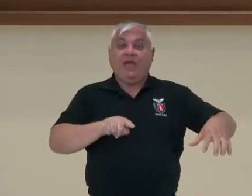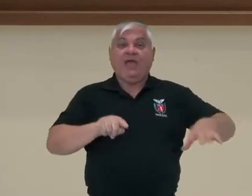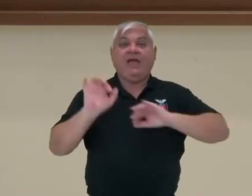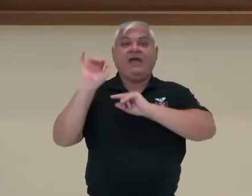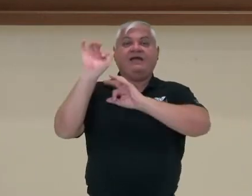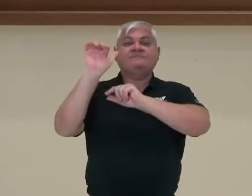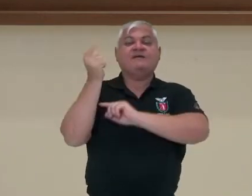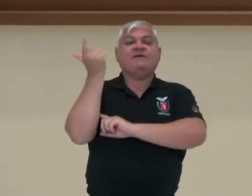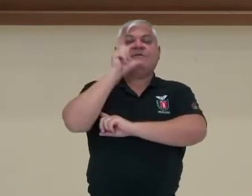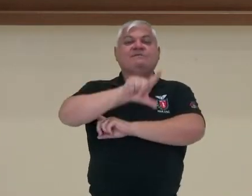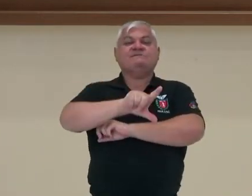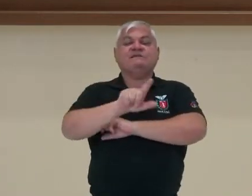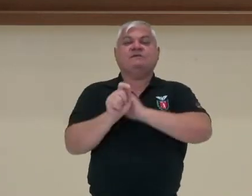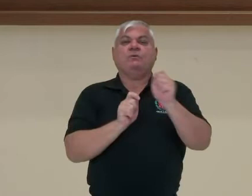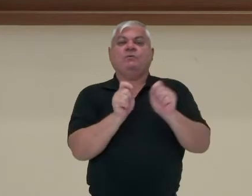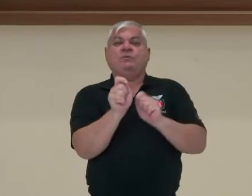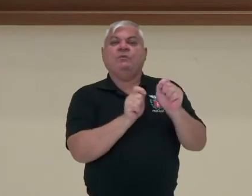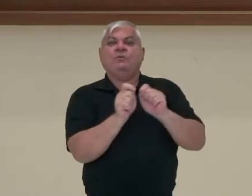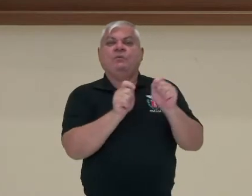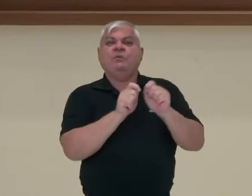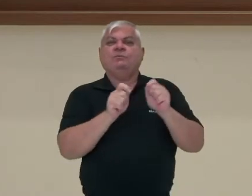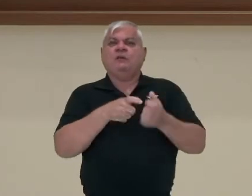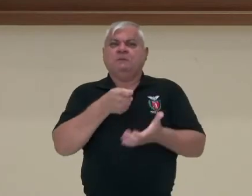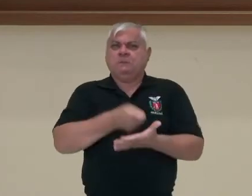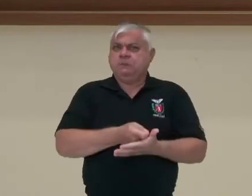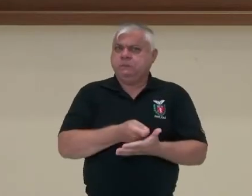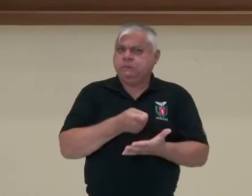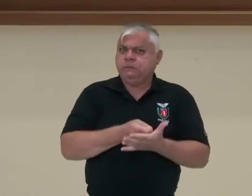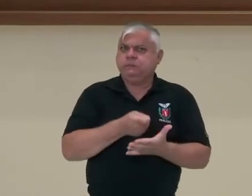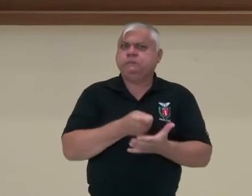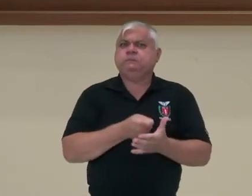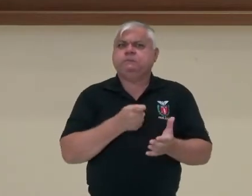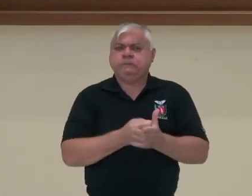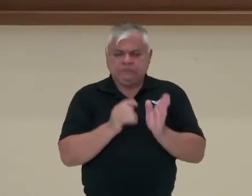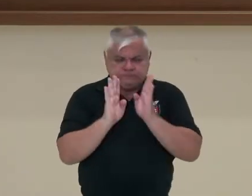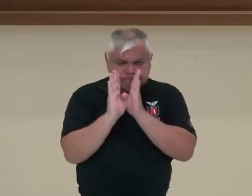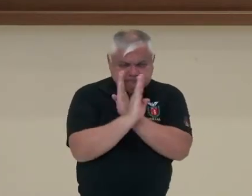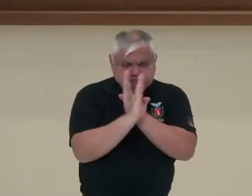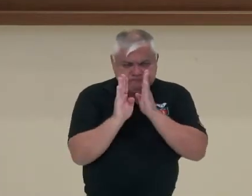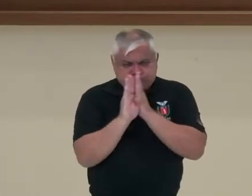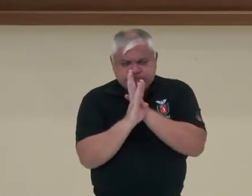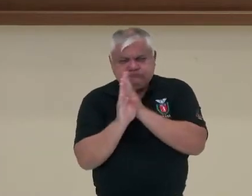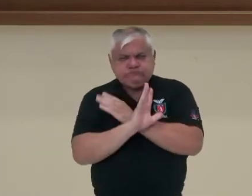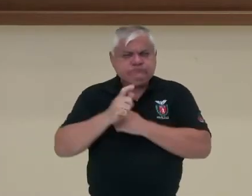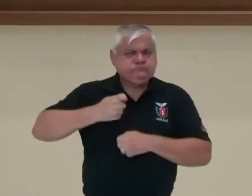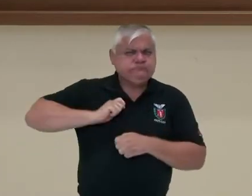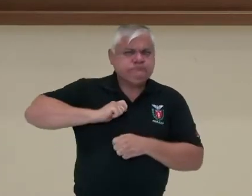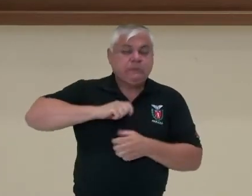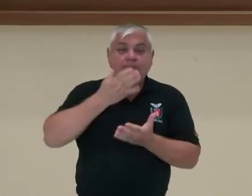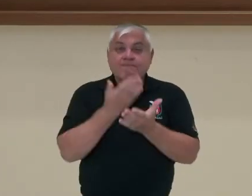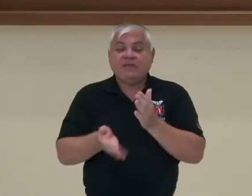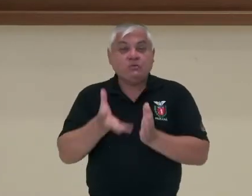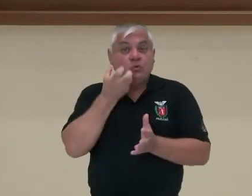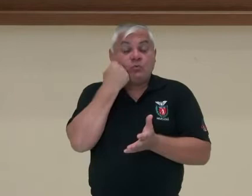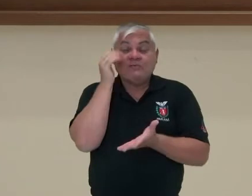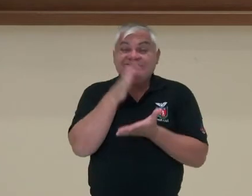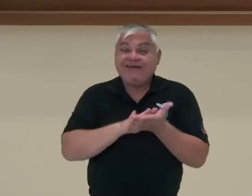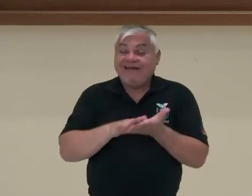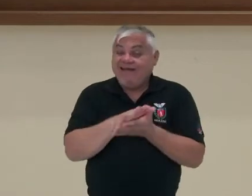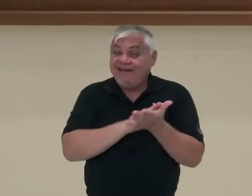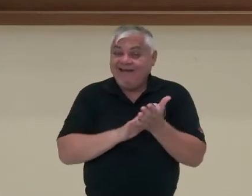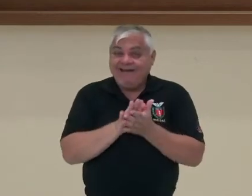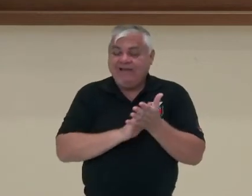conseguia manter um controle bem rígido sobre as colônias e não perder nenhum lucro com a exploração